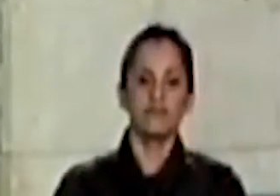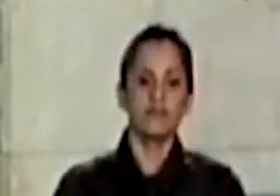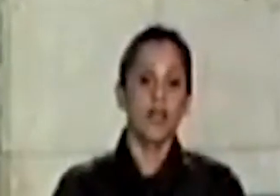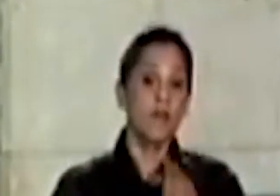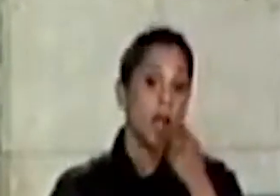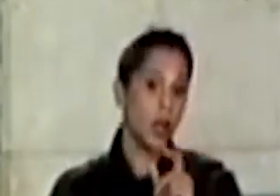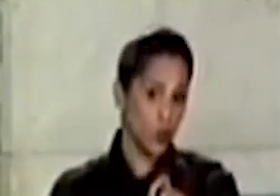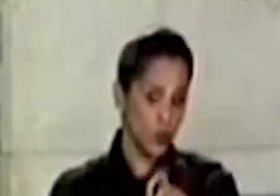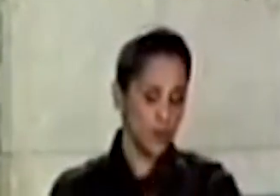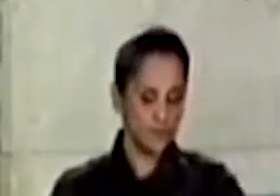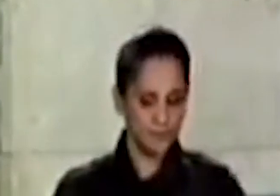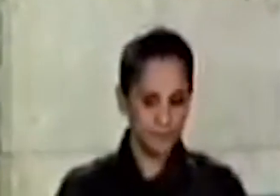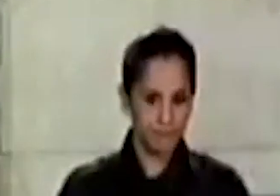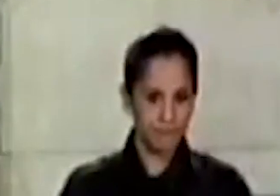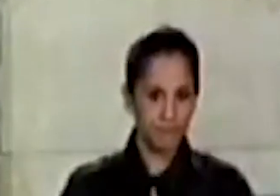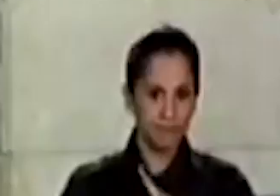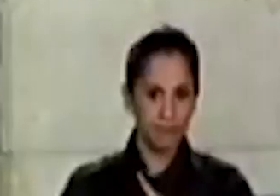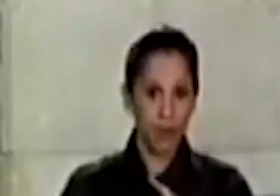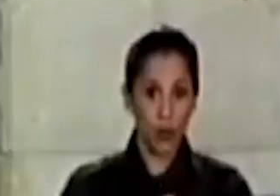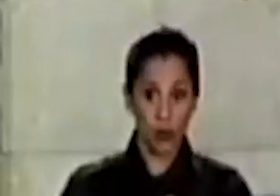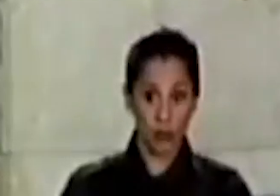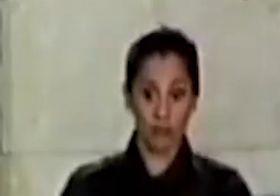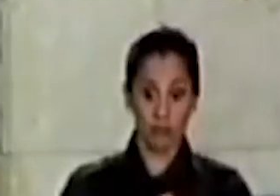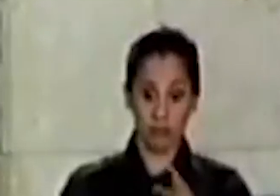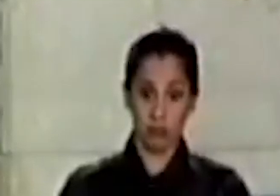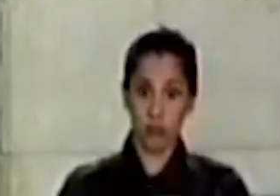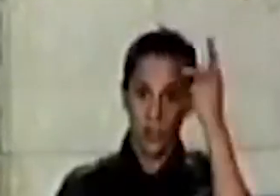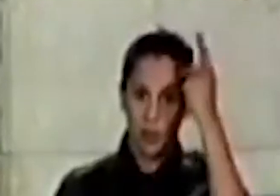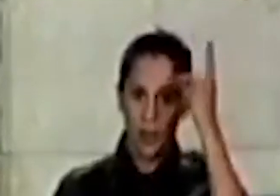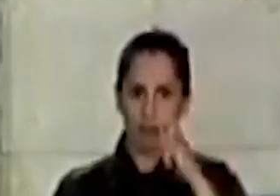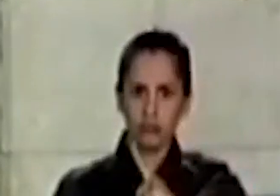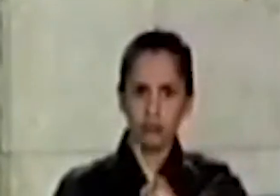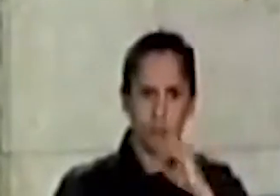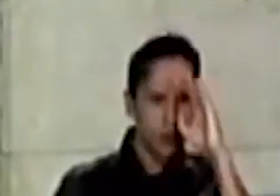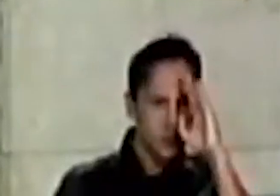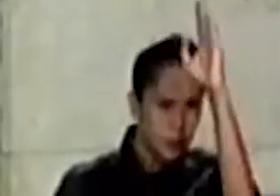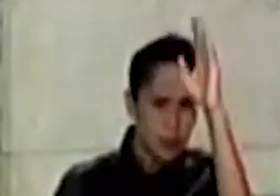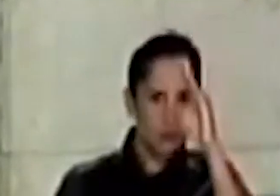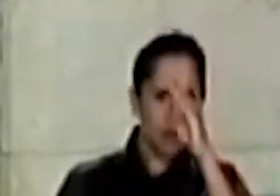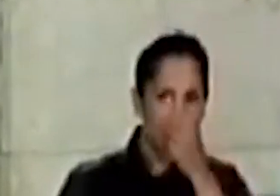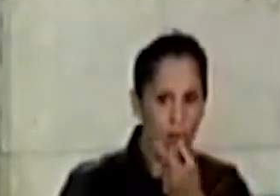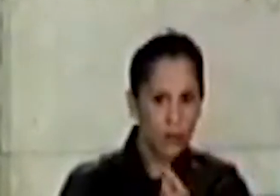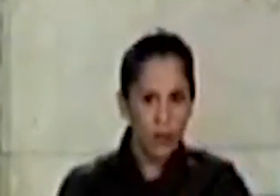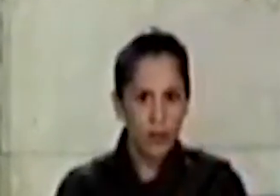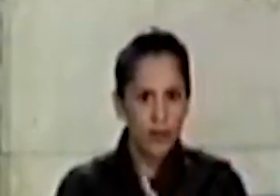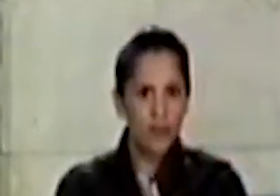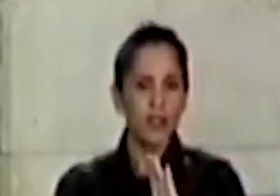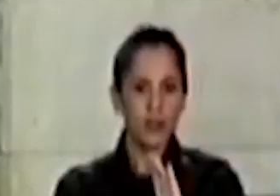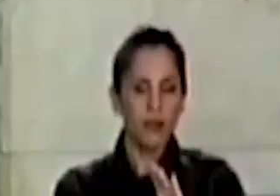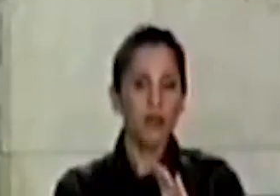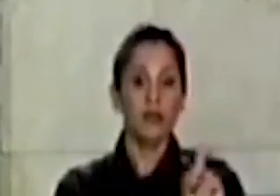introduziu da seguinte forma: são os ativos mais valiosos que a cidade tem a oferecer, anunciava Juan Quiroz, presidente da